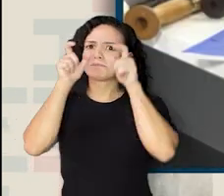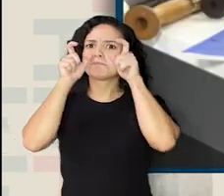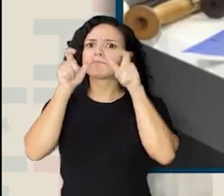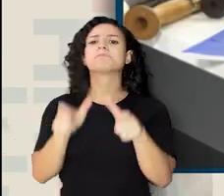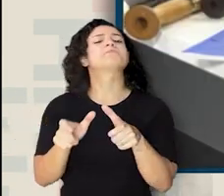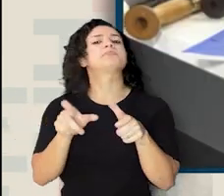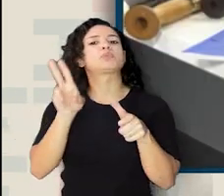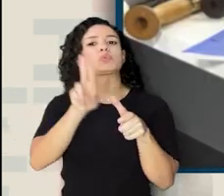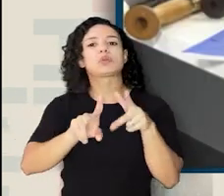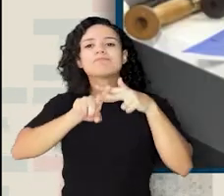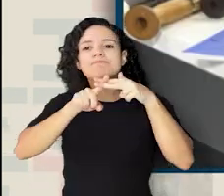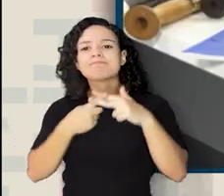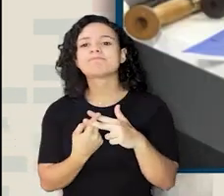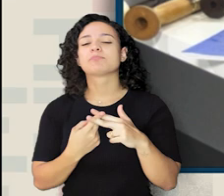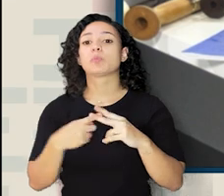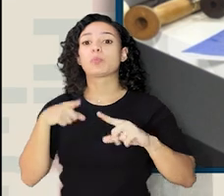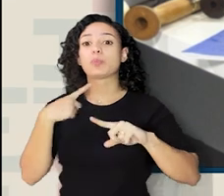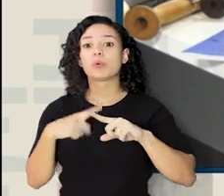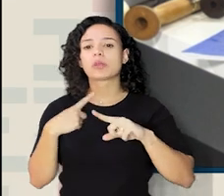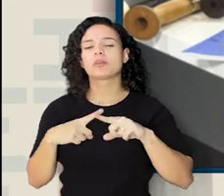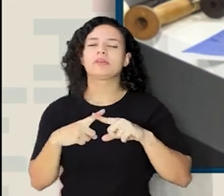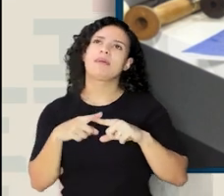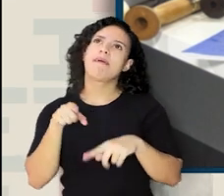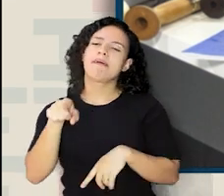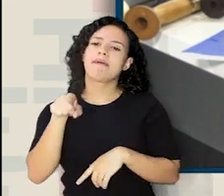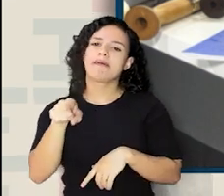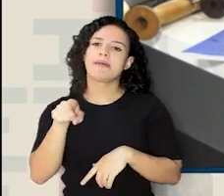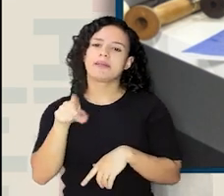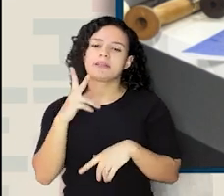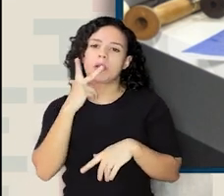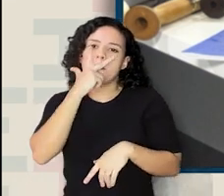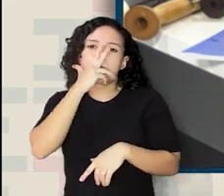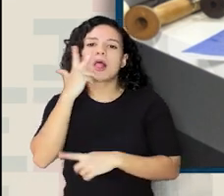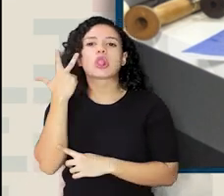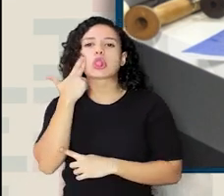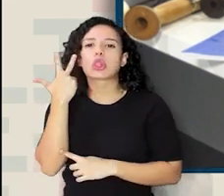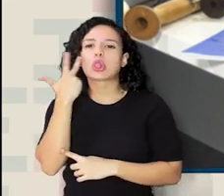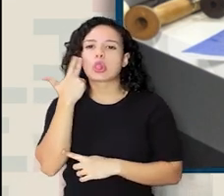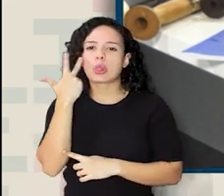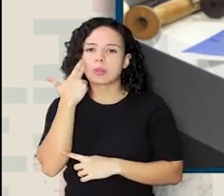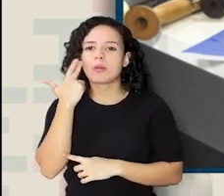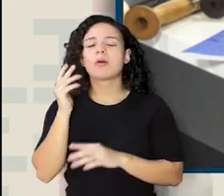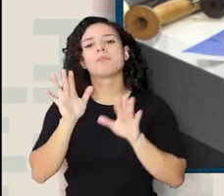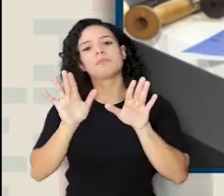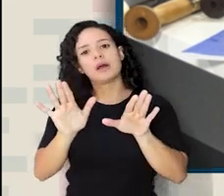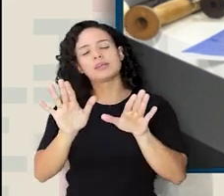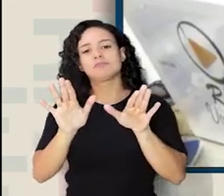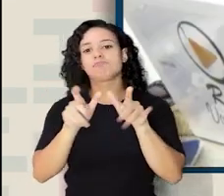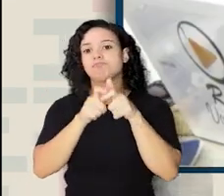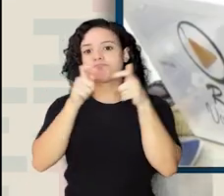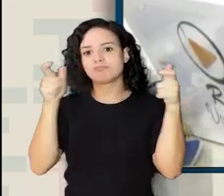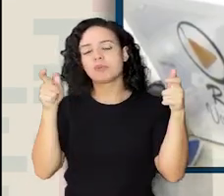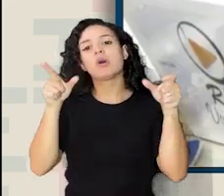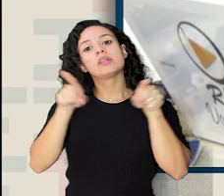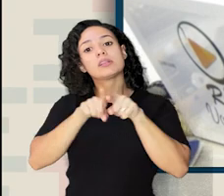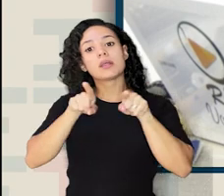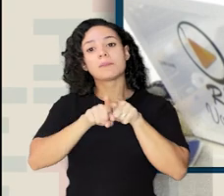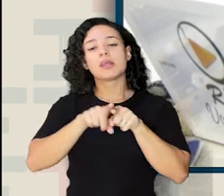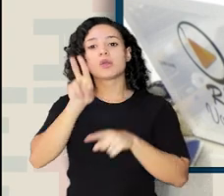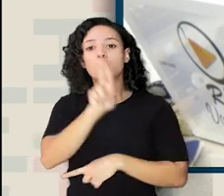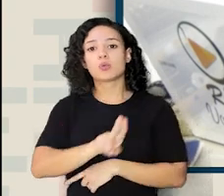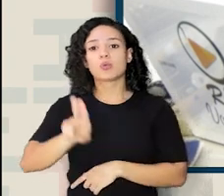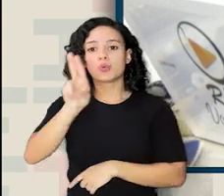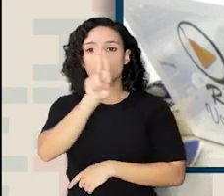ela usa uma extensão interessante, né? Ela também está meio que, entre aspas, normal, né? Mas muitas vezes